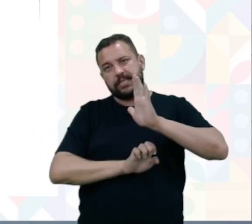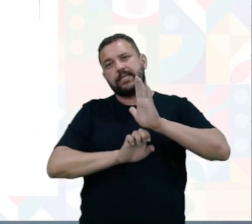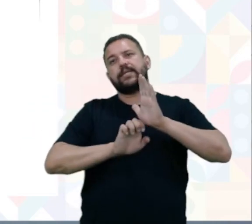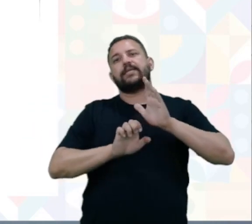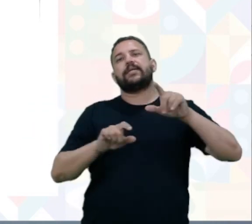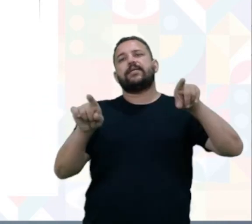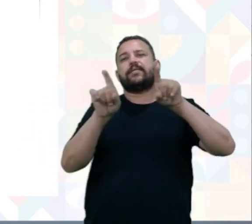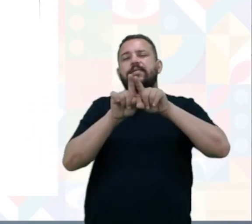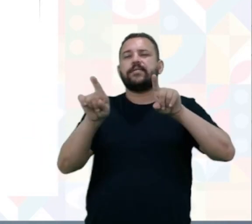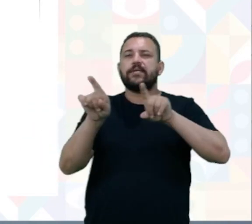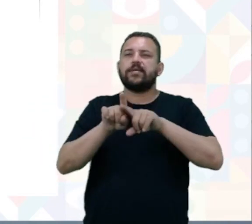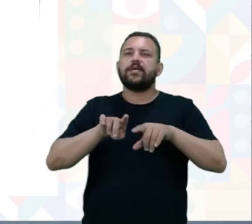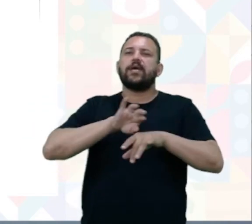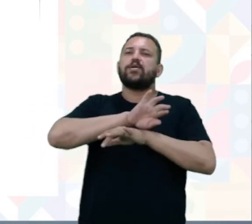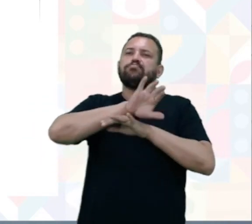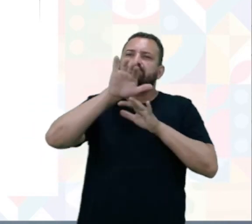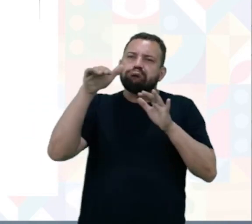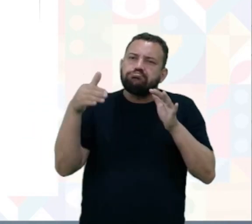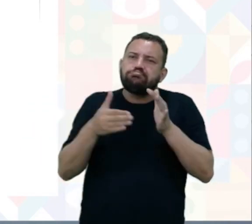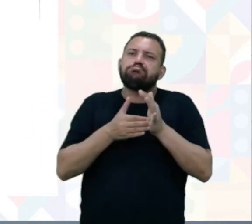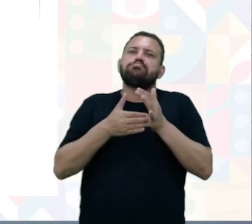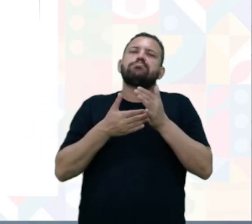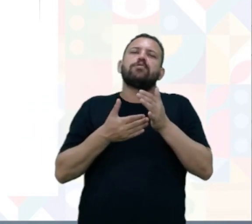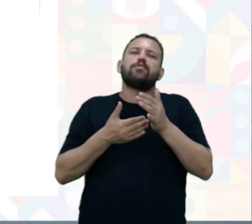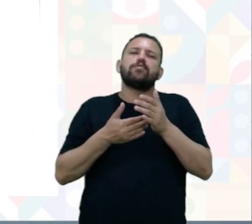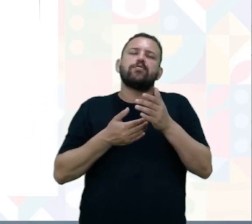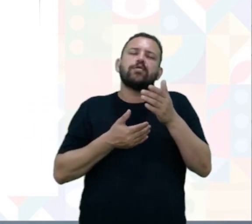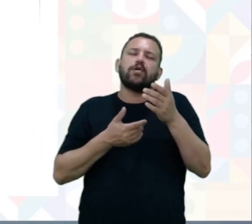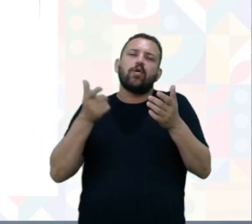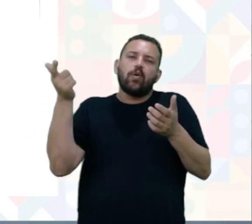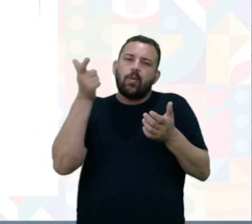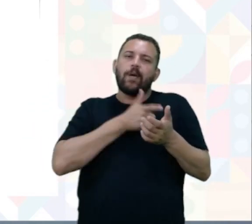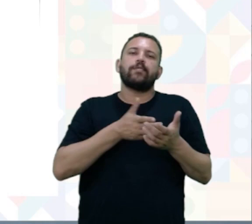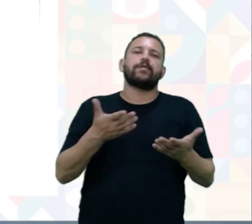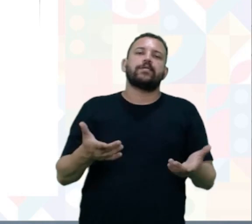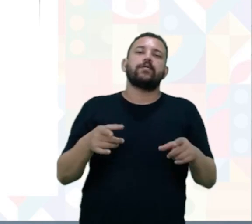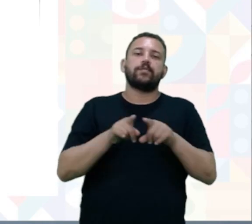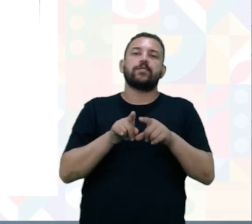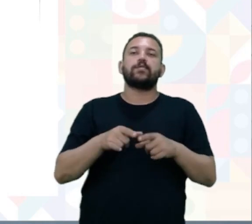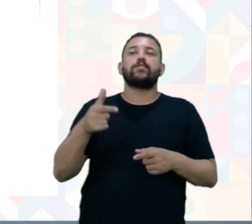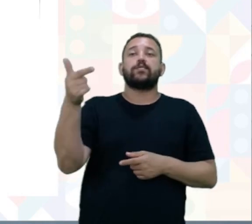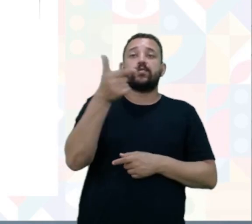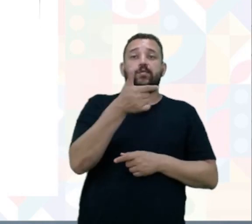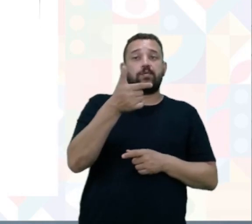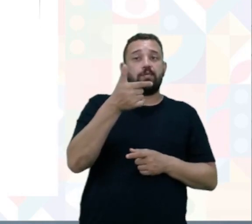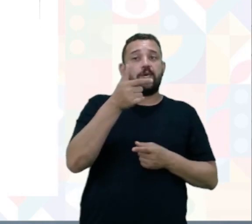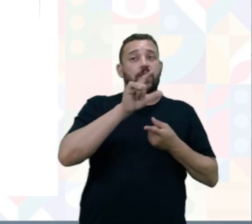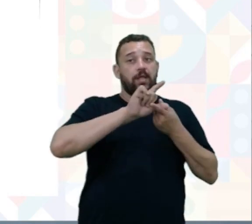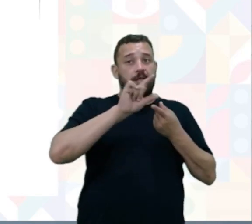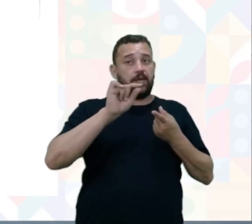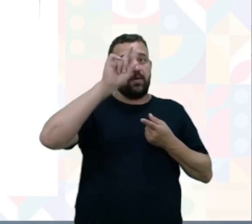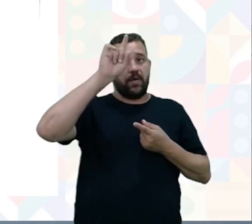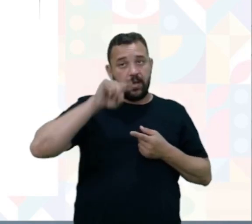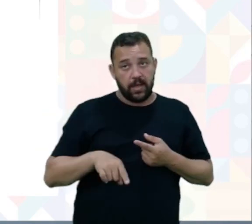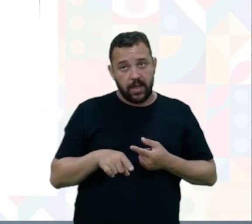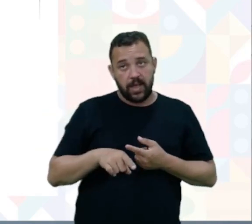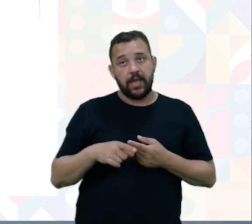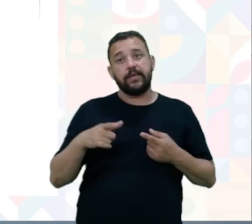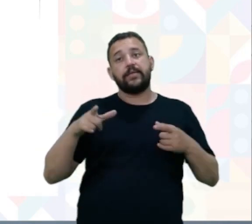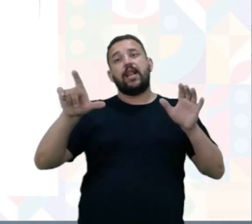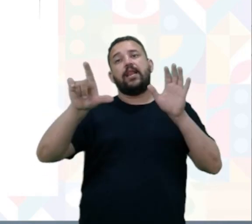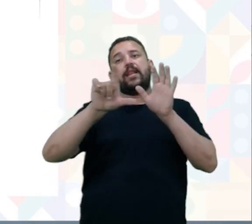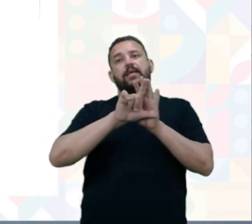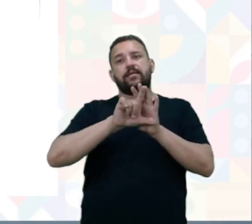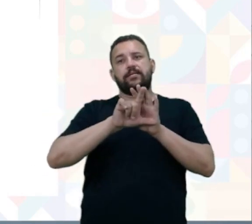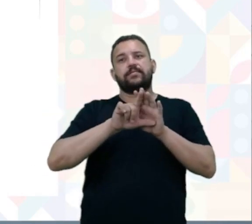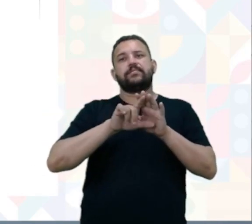a todos os atos da sua realização. O segundo princípio é o princípio da legalidade,